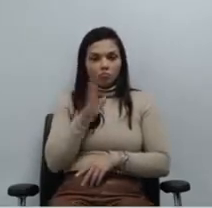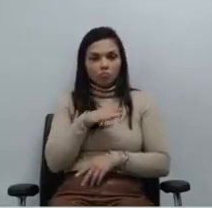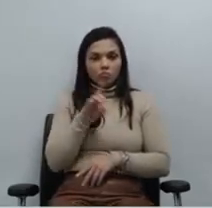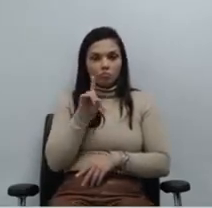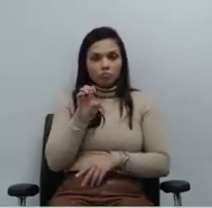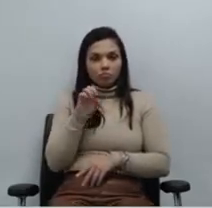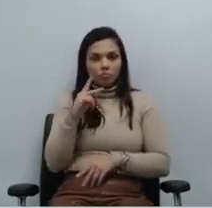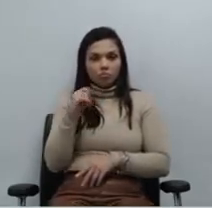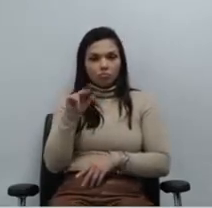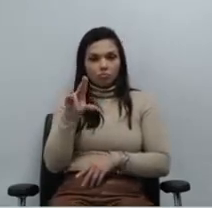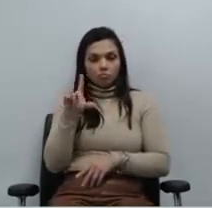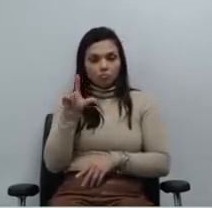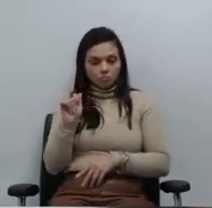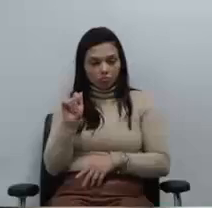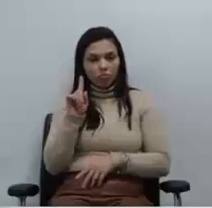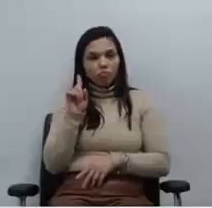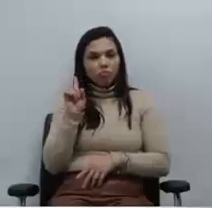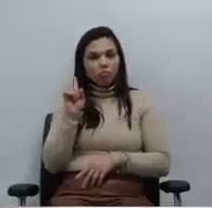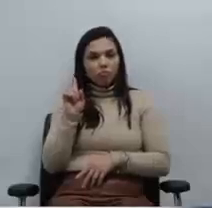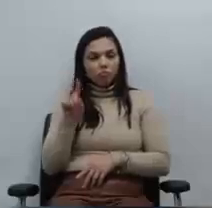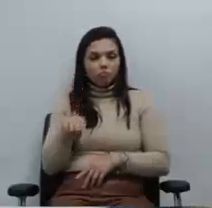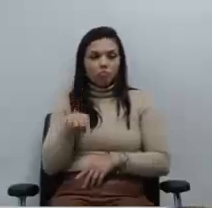Rafael Barcelos Tristão.